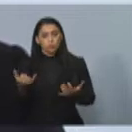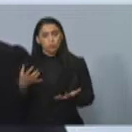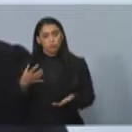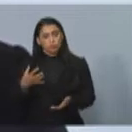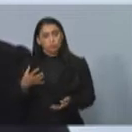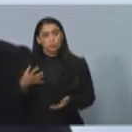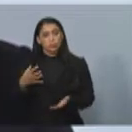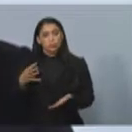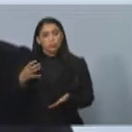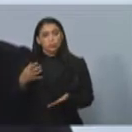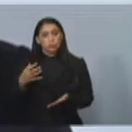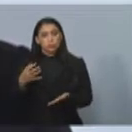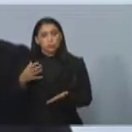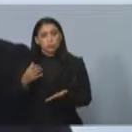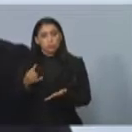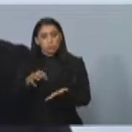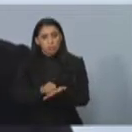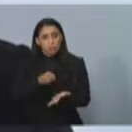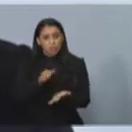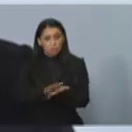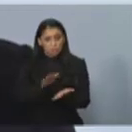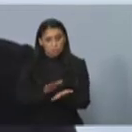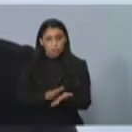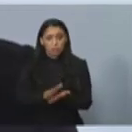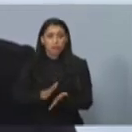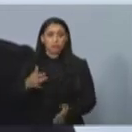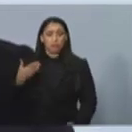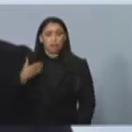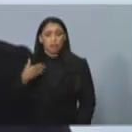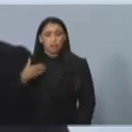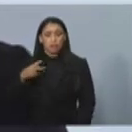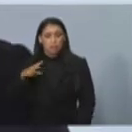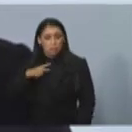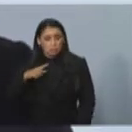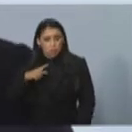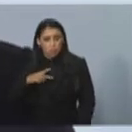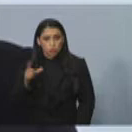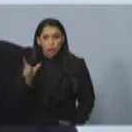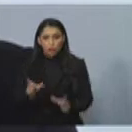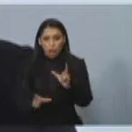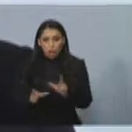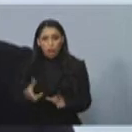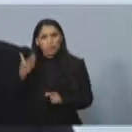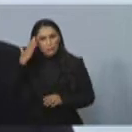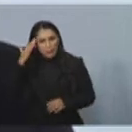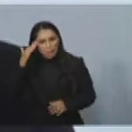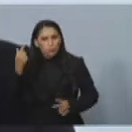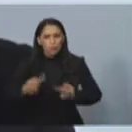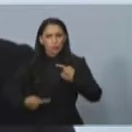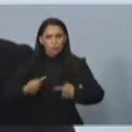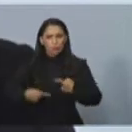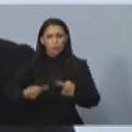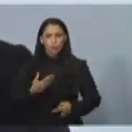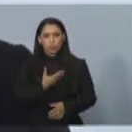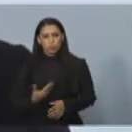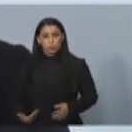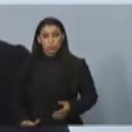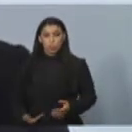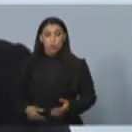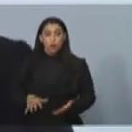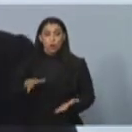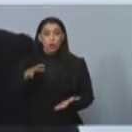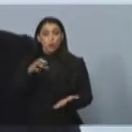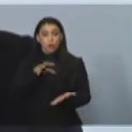a redução de burocracias necessárias, a integridade das bases de dados, a efetividade de políticas públicas. O cadastro